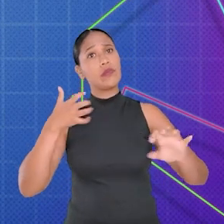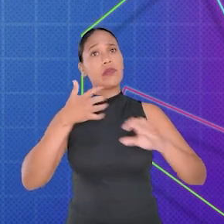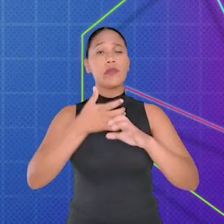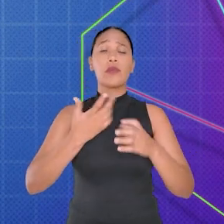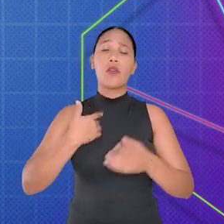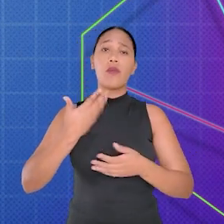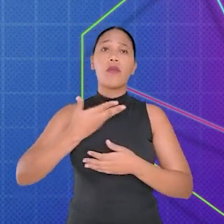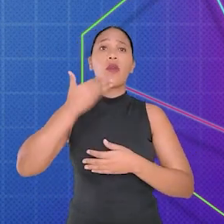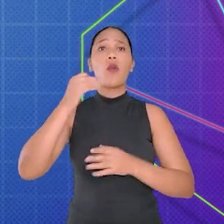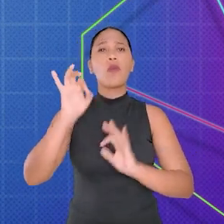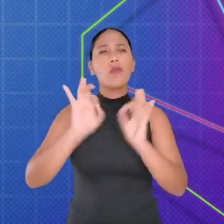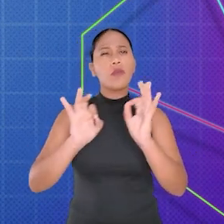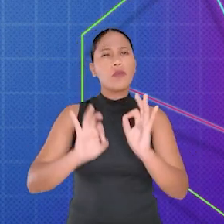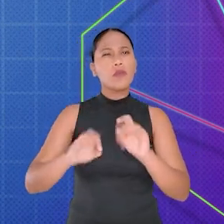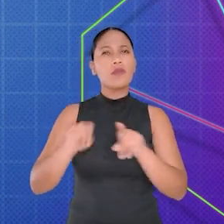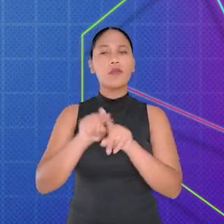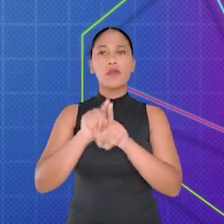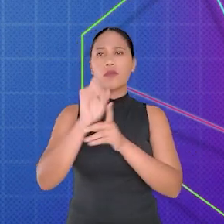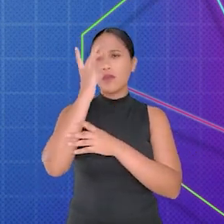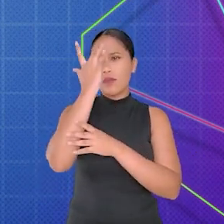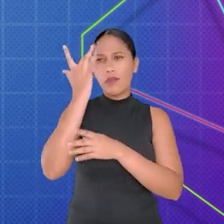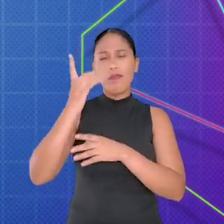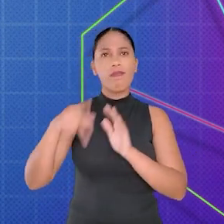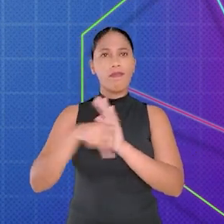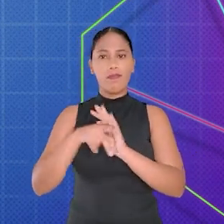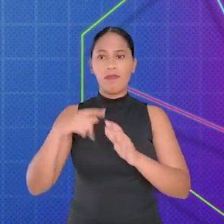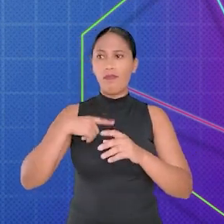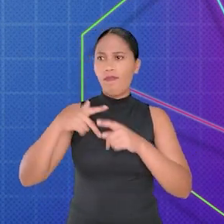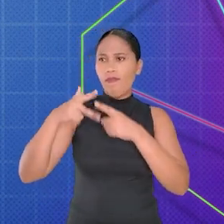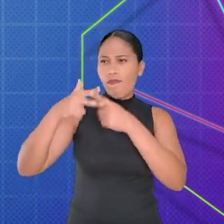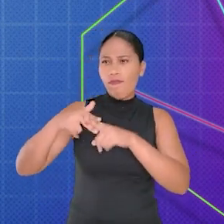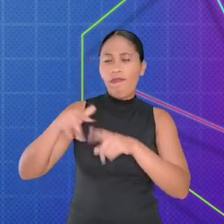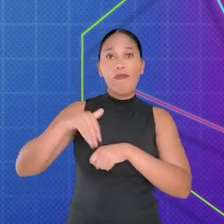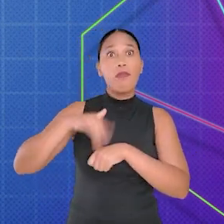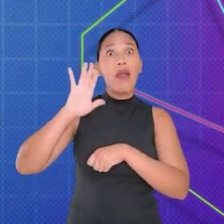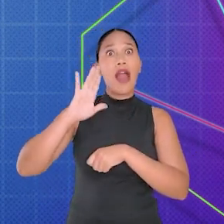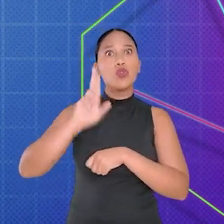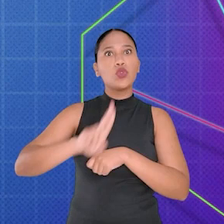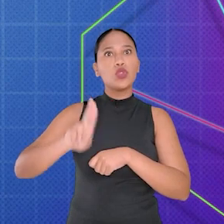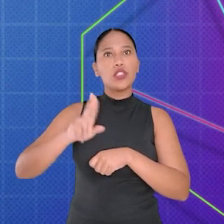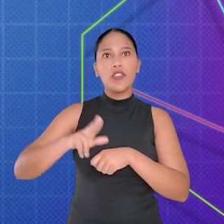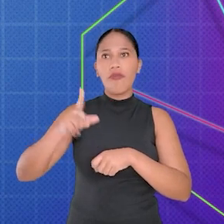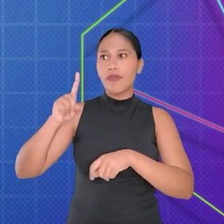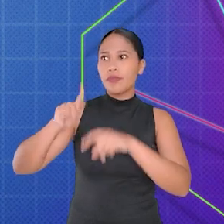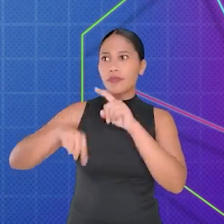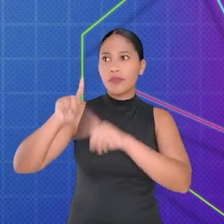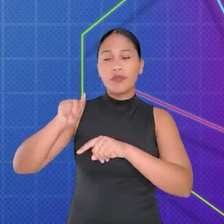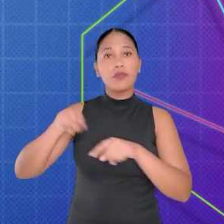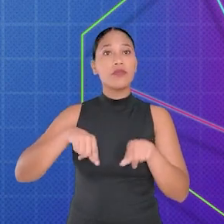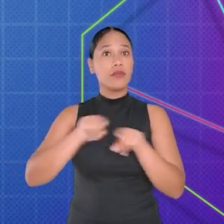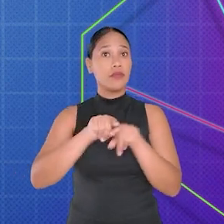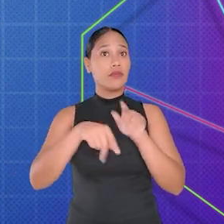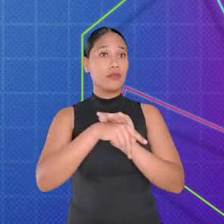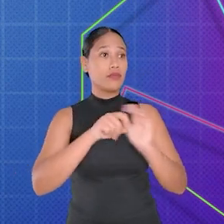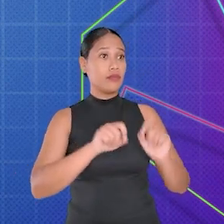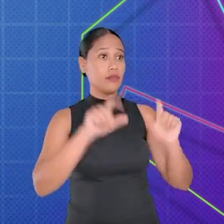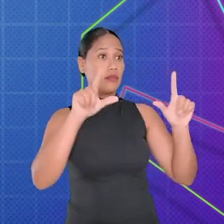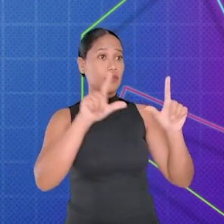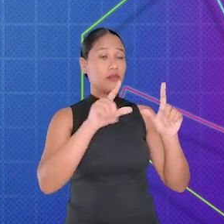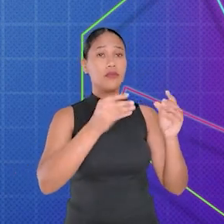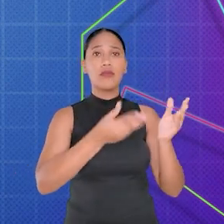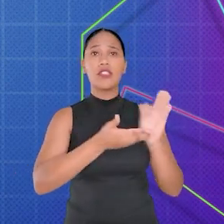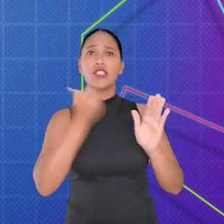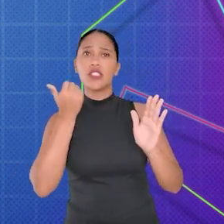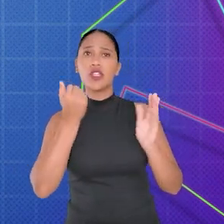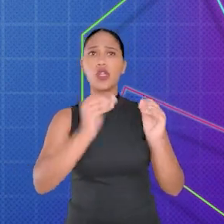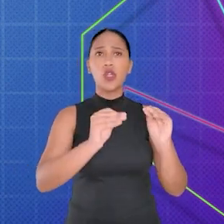desagrupados, para melhorar a organização e facilitar o acesso às ferramentas mais utilizadas. Também é possível adicionar ou remover painéis